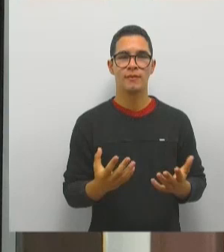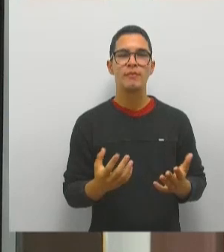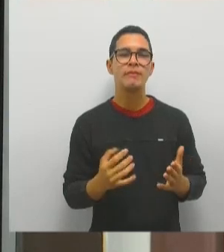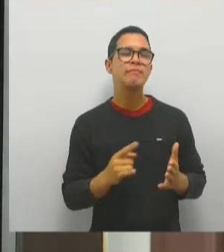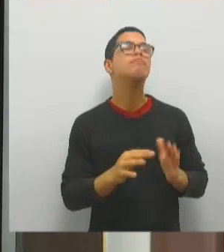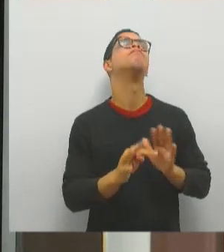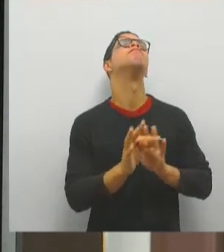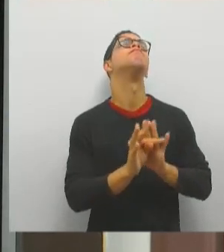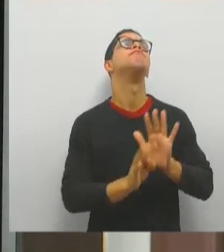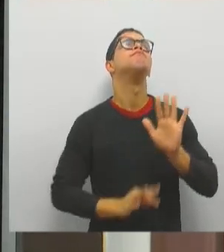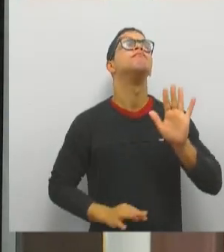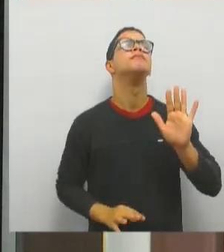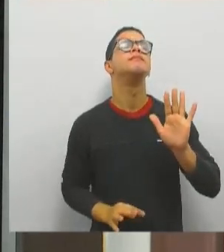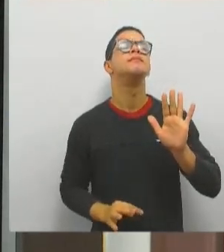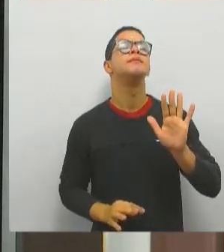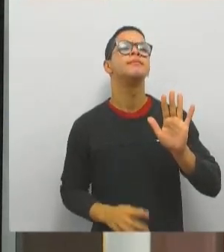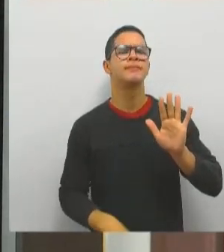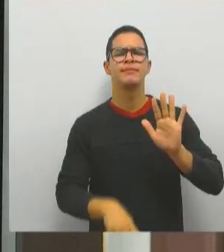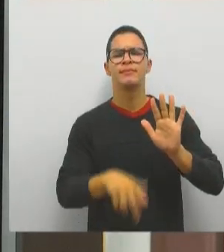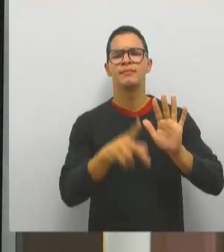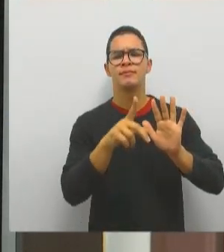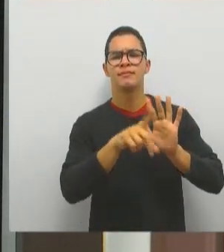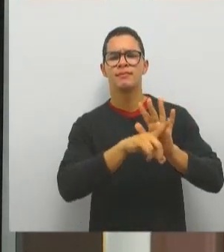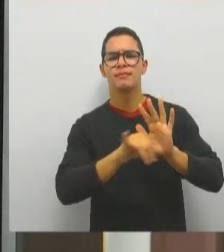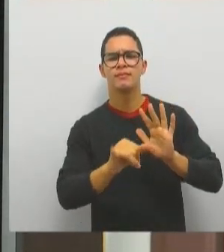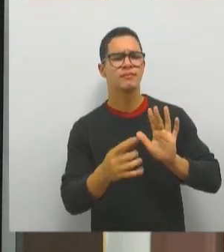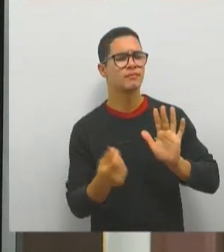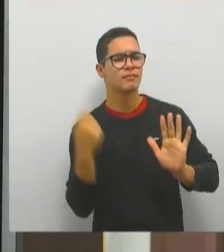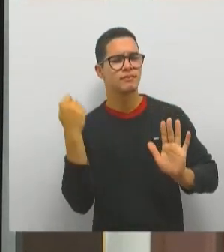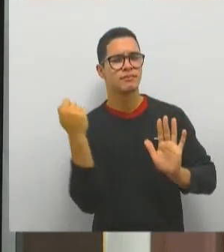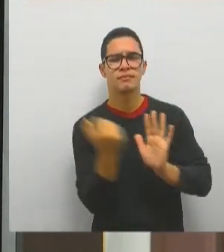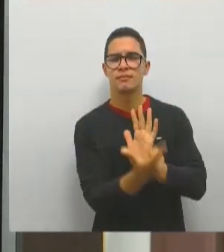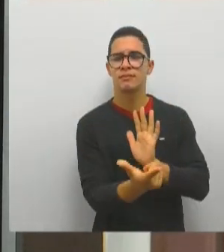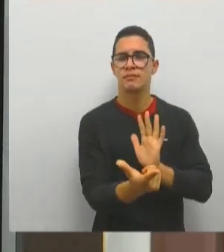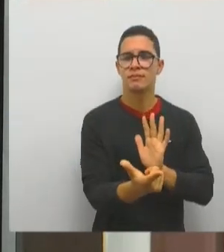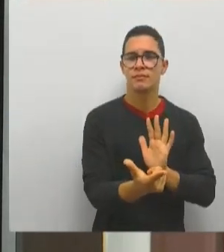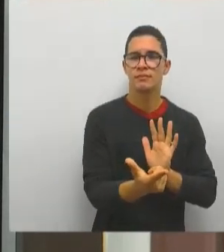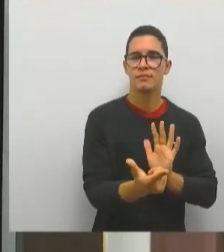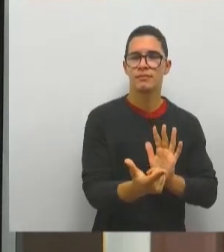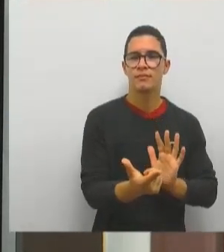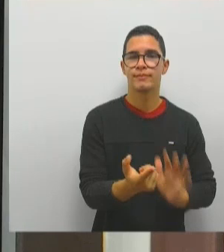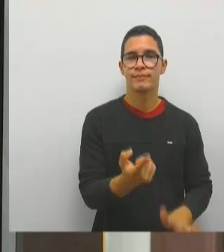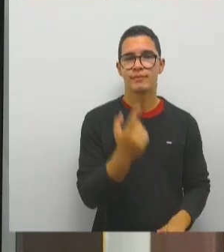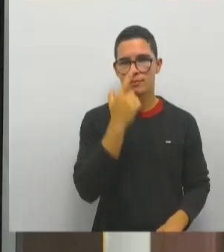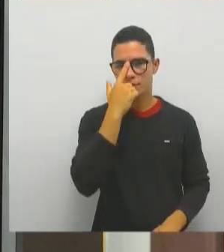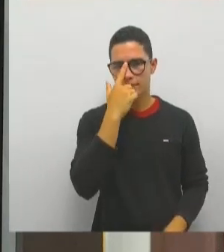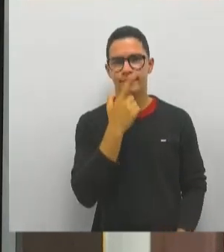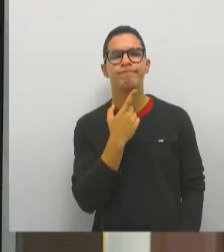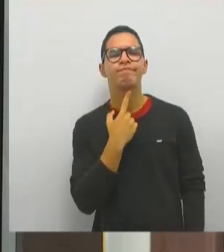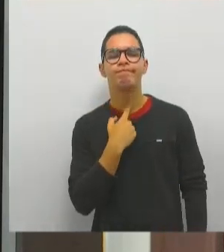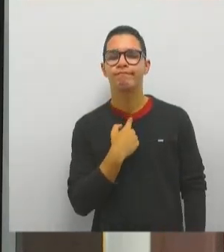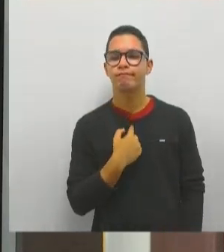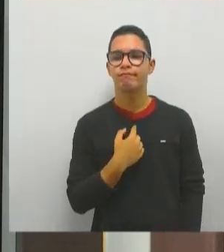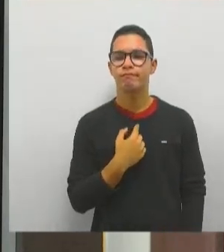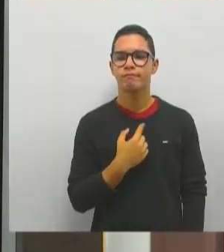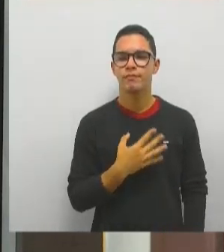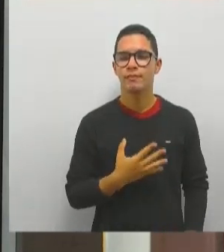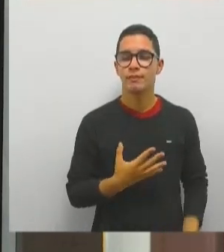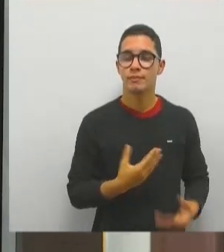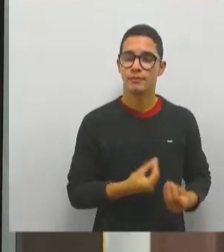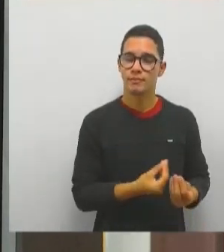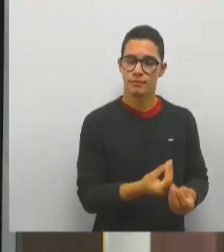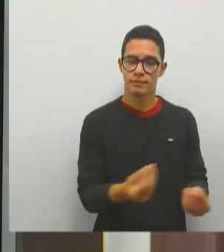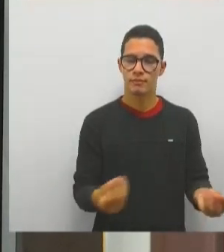texto de lei institucional a um auxílio de necessidades especiais aos